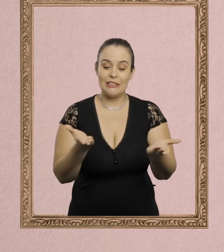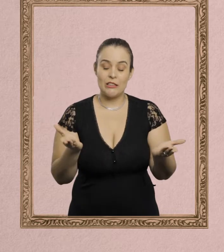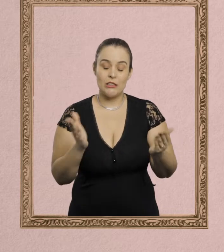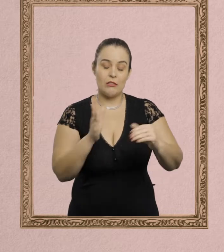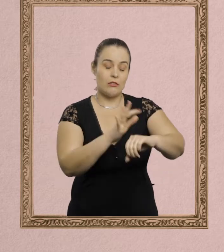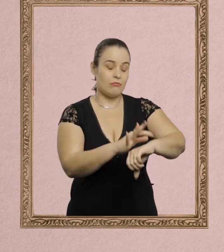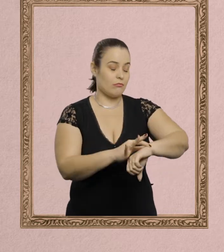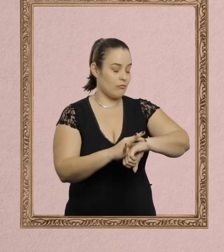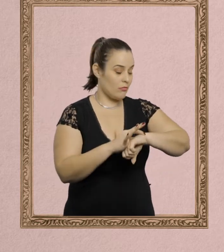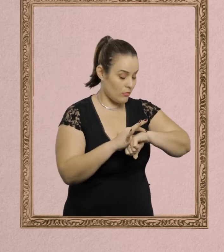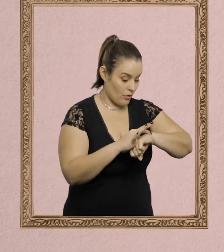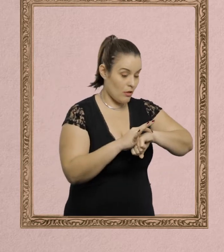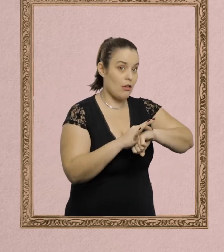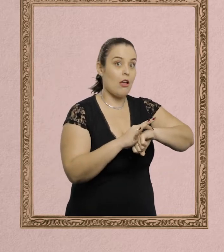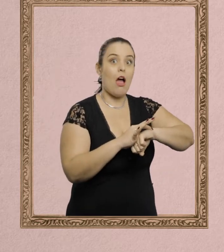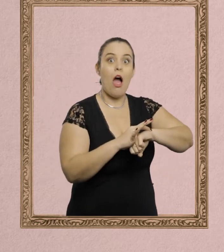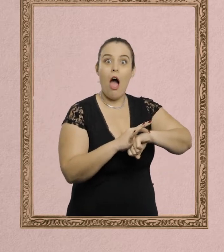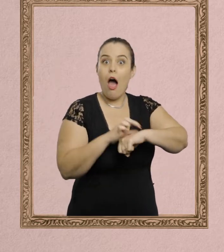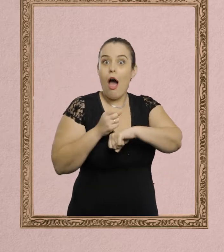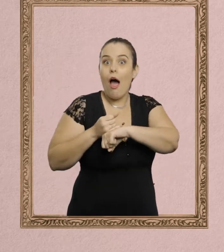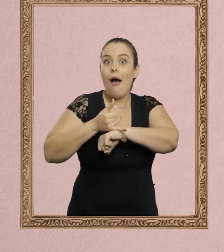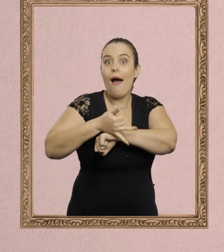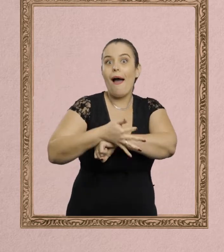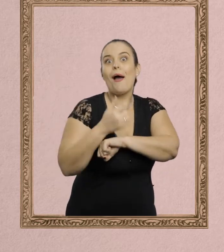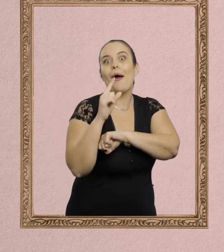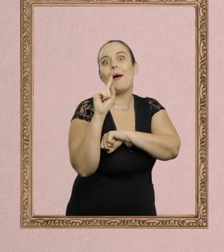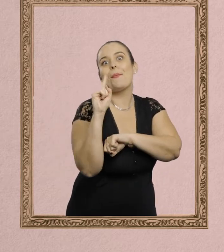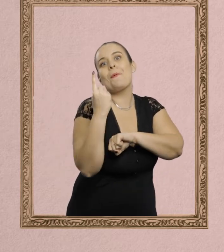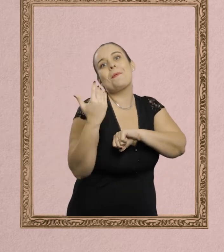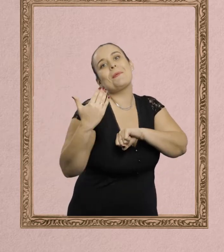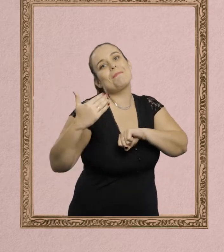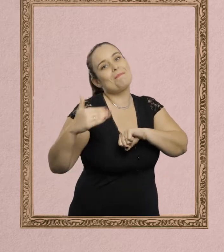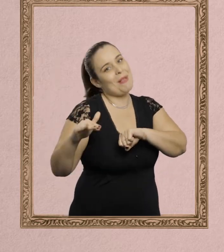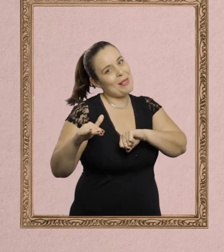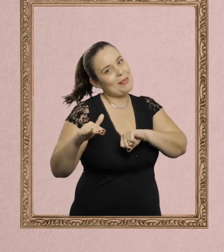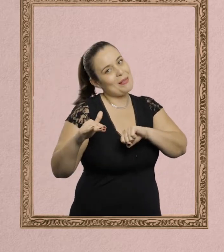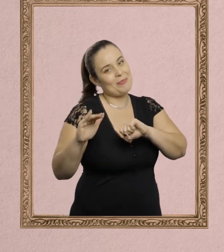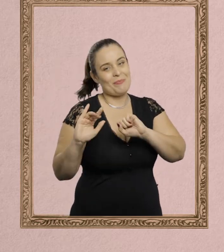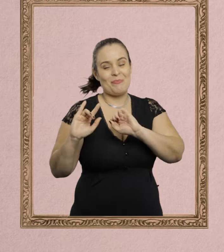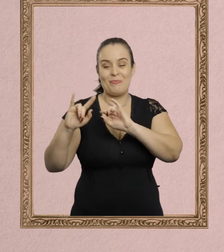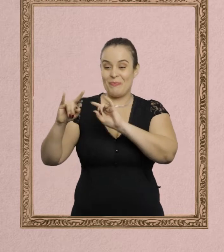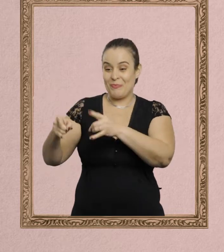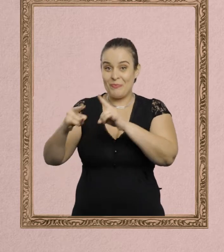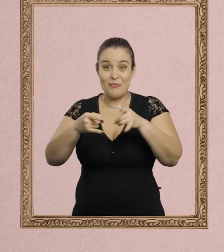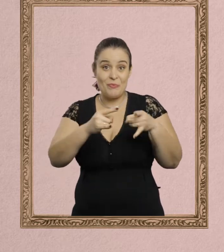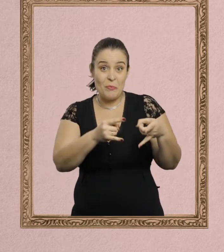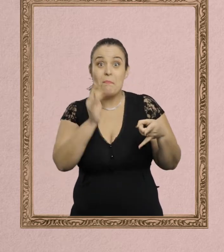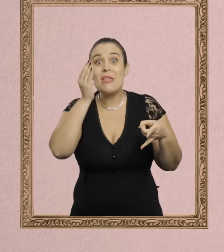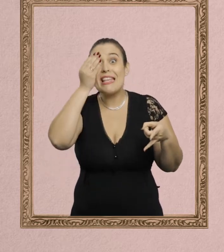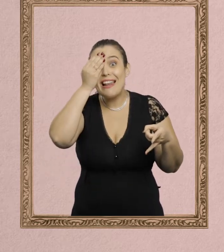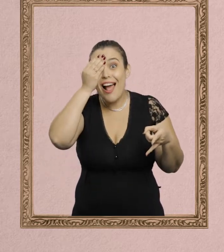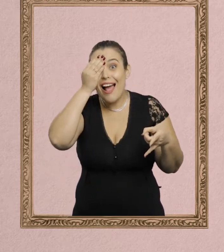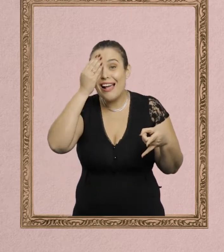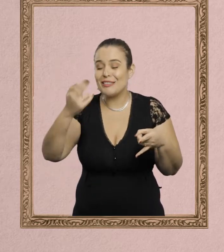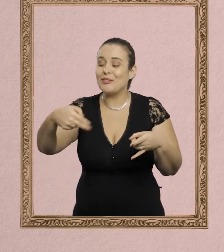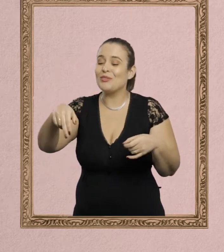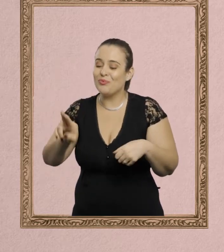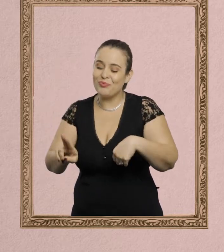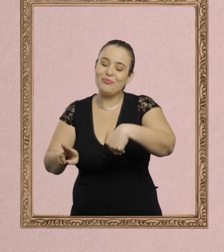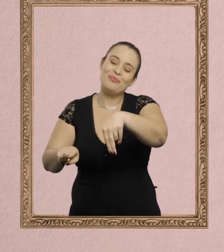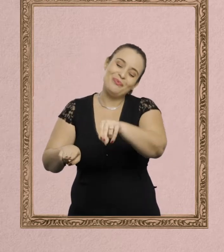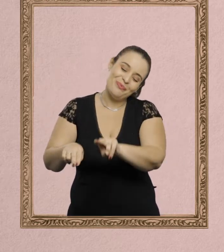Logo, Wendy percebeu que já era 1h30 da madrugada. Ela colocou todos os meninos para dormir nas camas